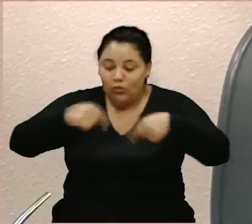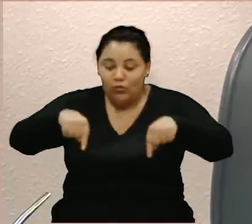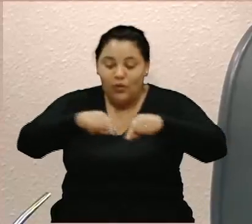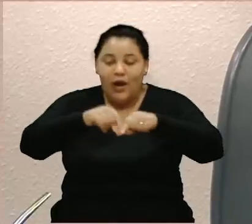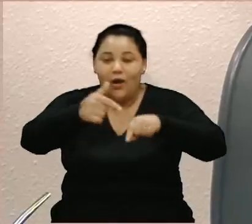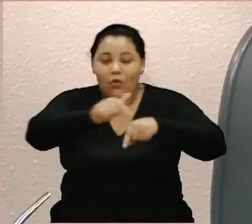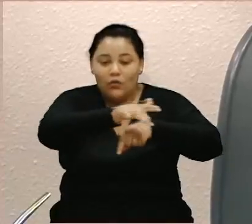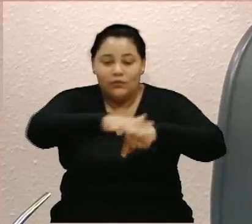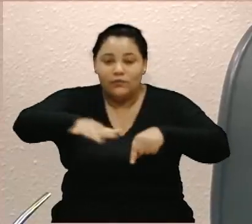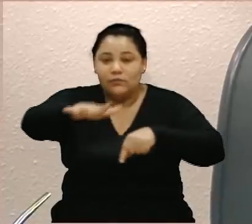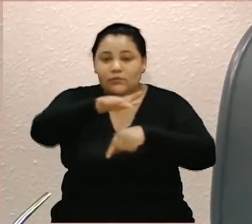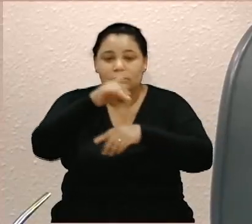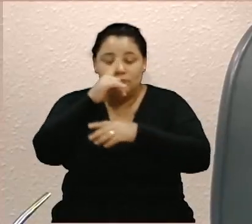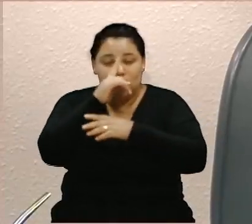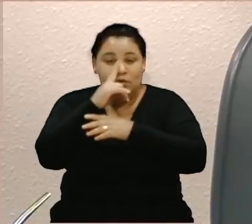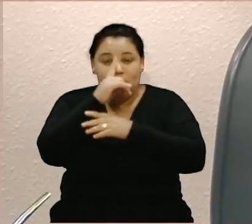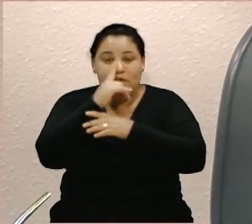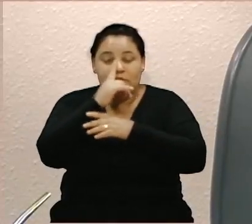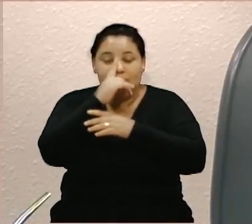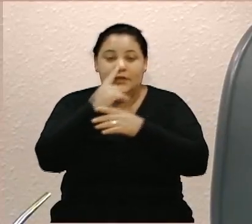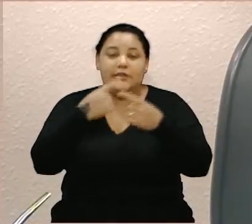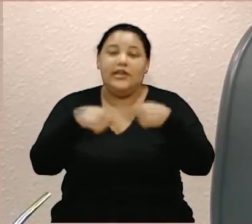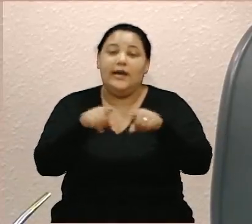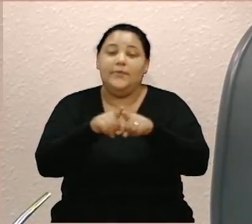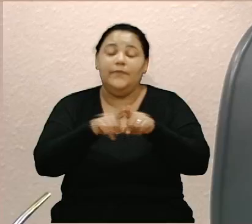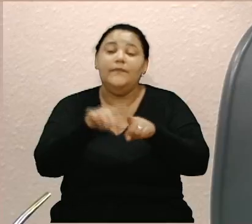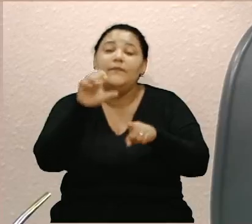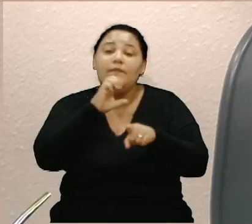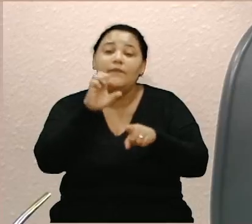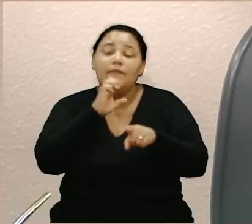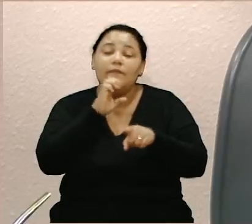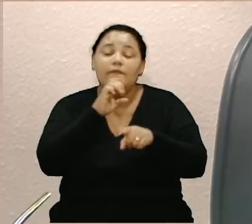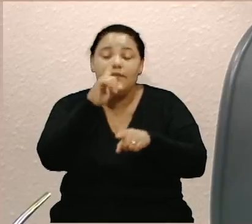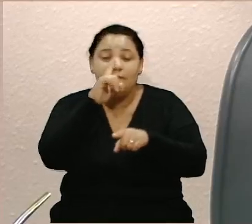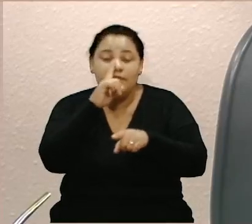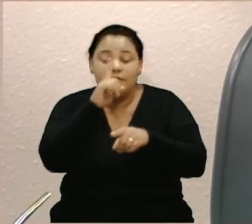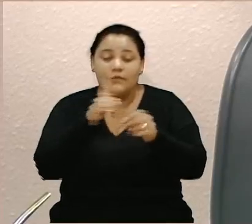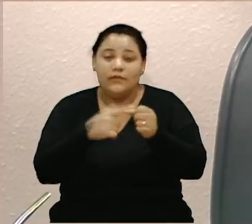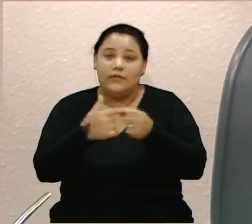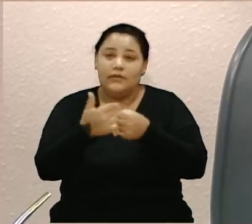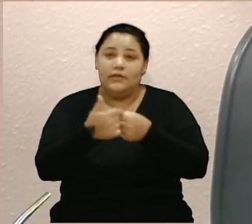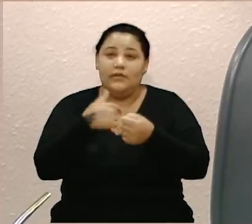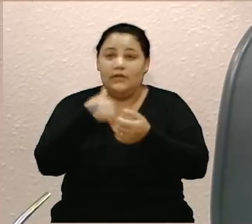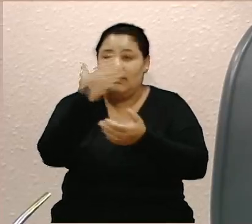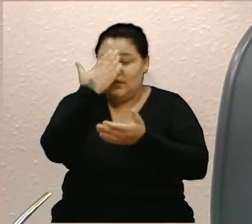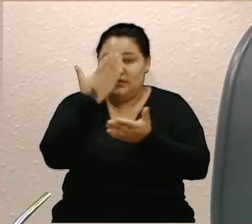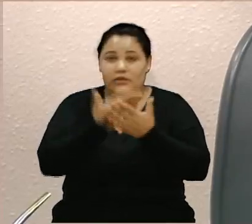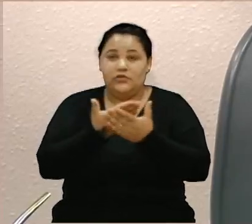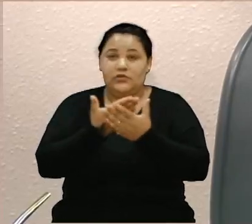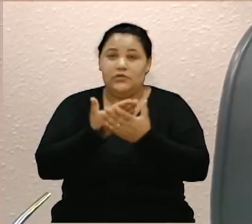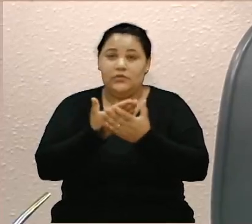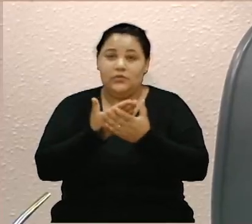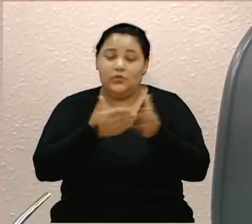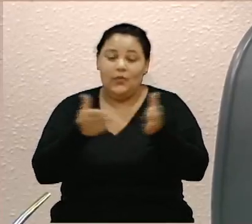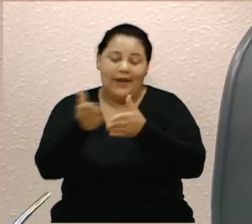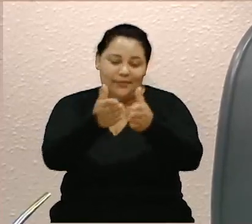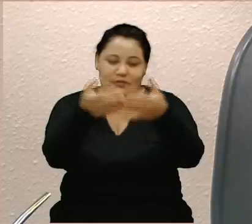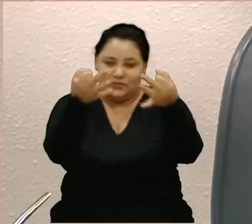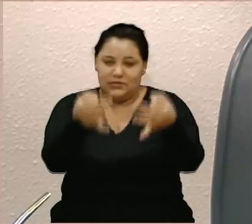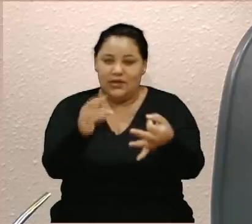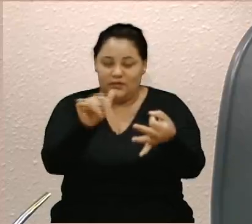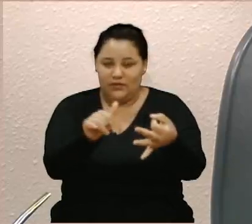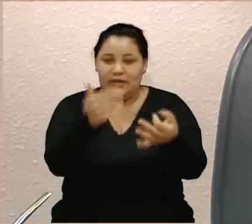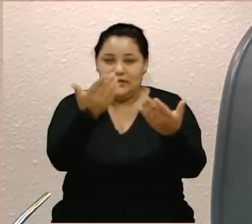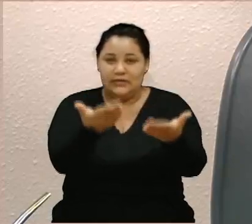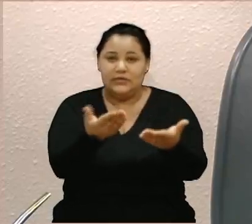a vereadora Estela trouxe sobre esse tema aqui também, das áreas de risco da nossa cidade. Acredito que o caminho seja esse. Então,